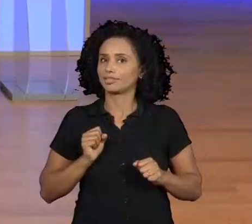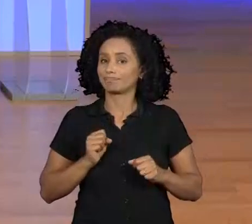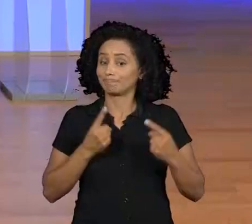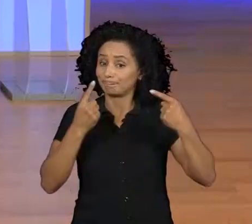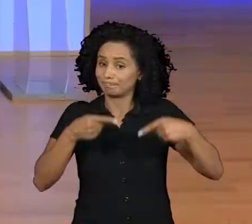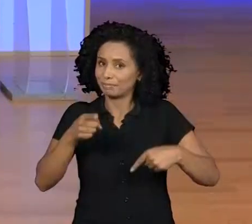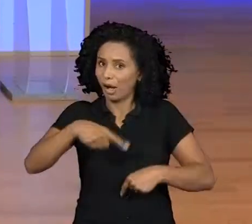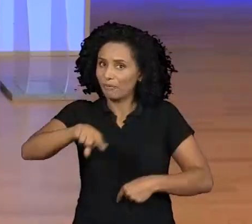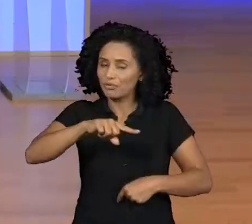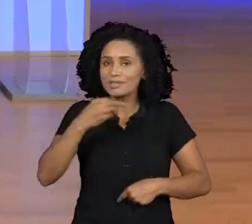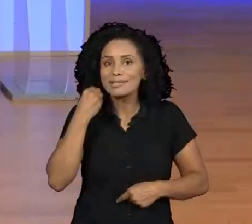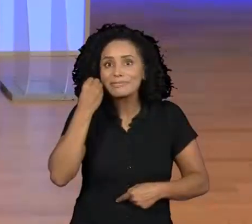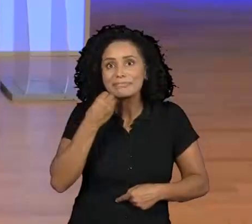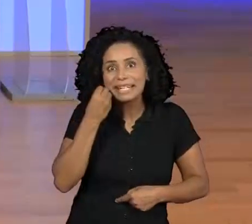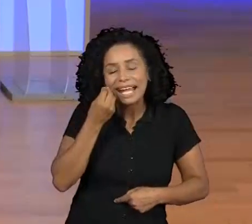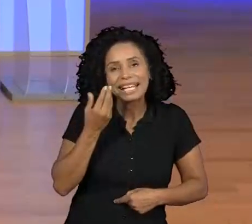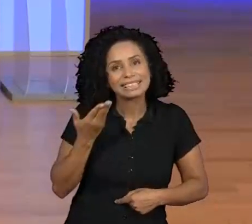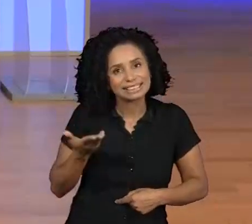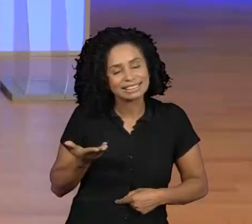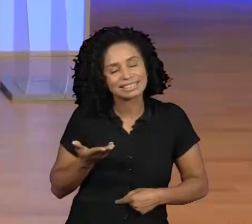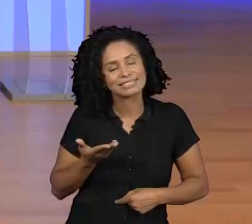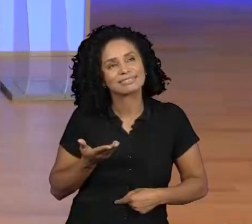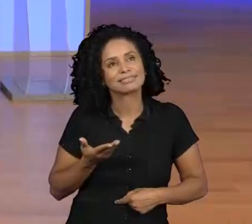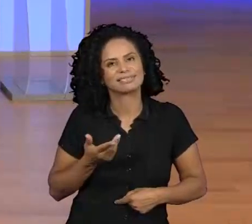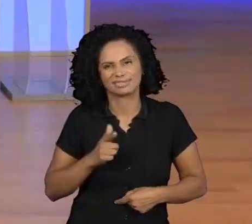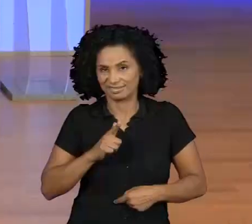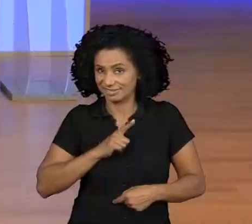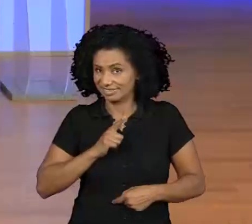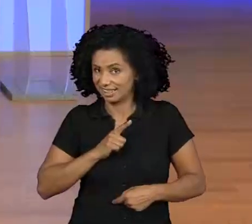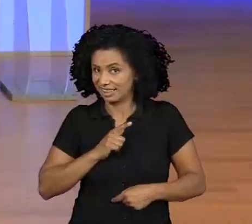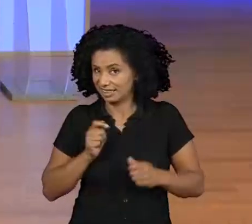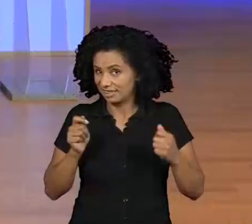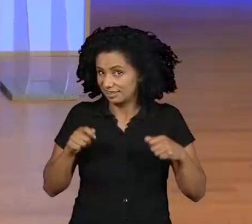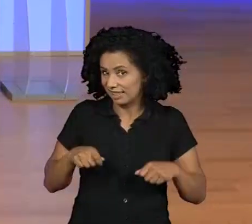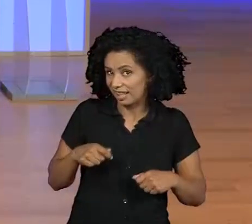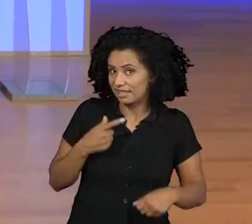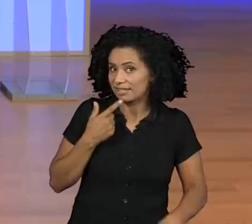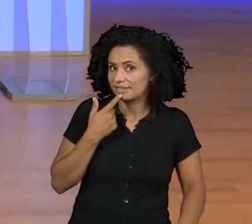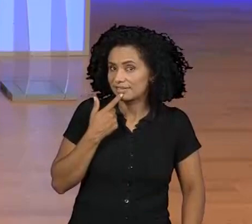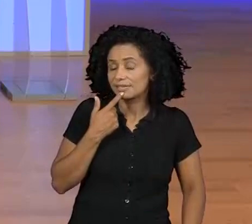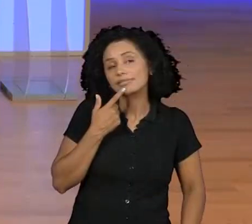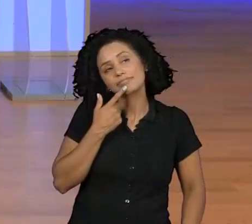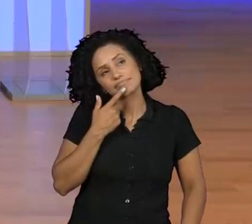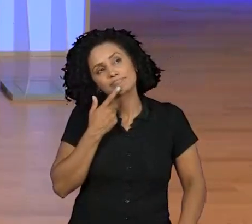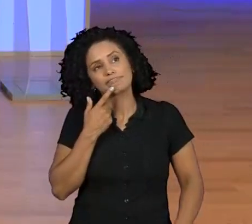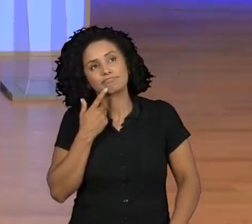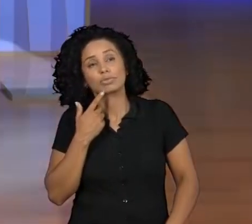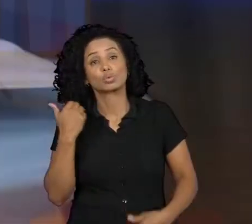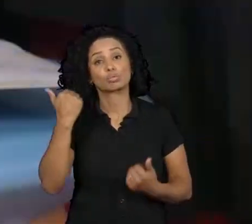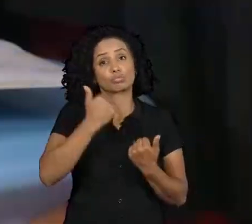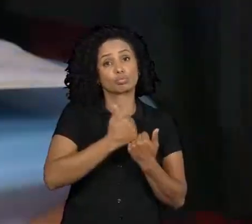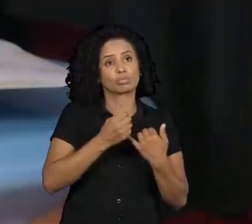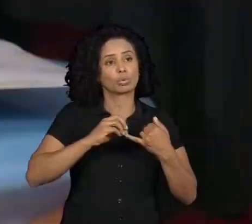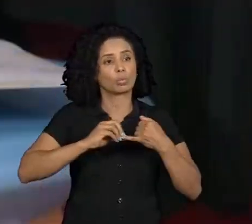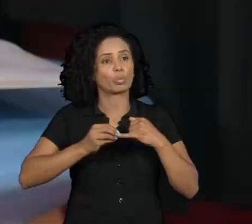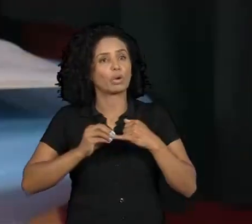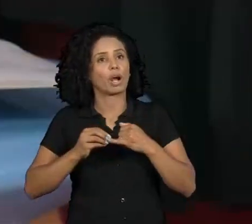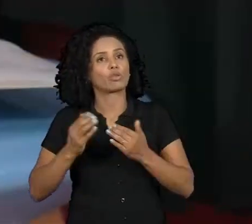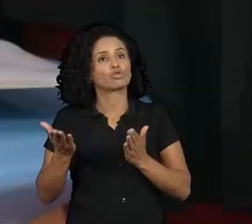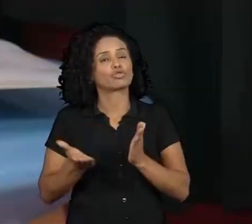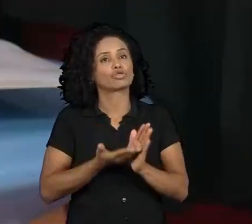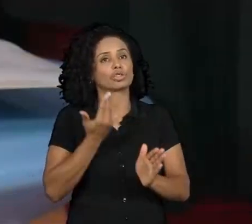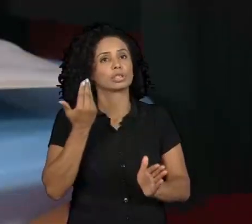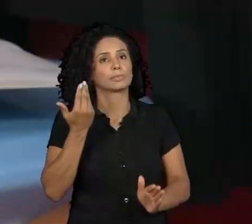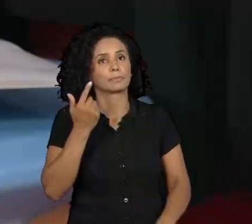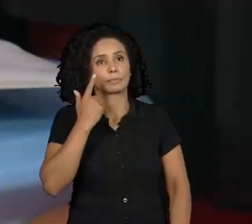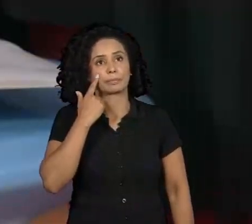a experimentarem isso. Temos aí a Temos, sim. possibilidade de substituir os grãos? Olha, nós professora tiramos Genoveva. ali os grãos de soja que